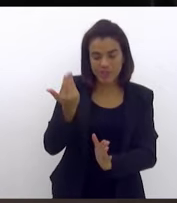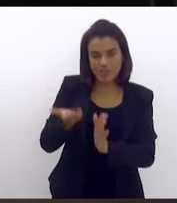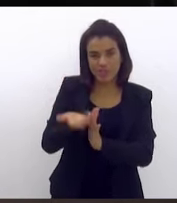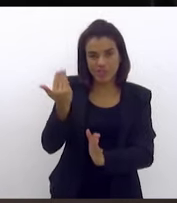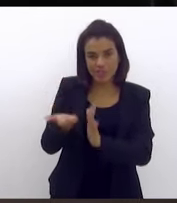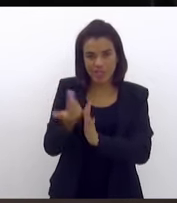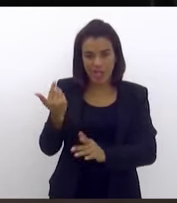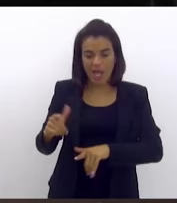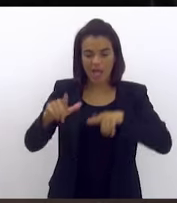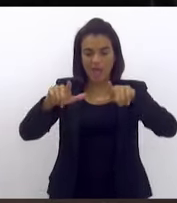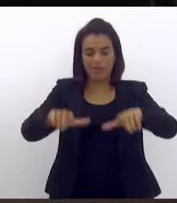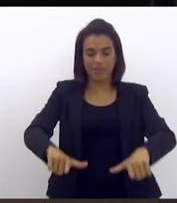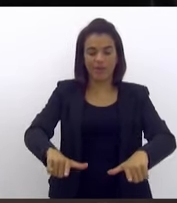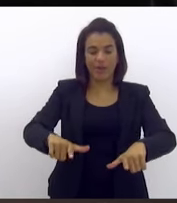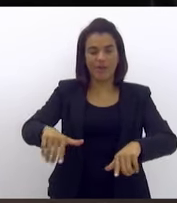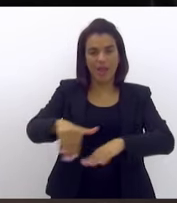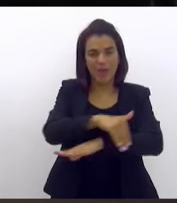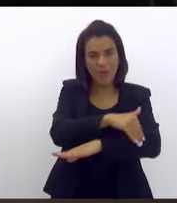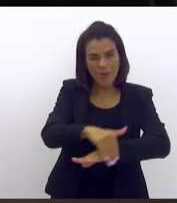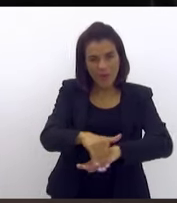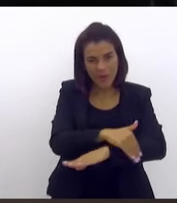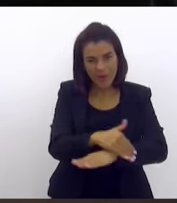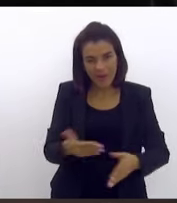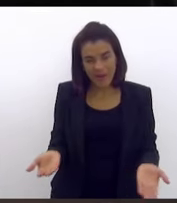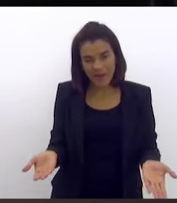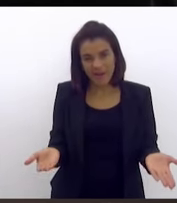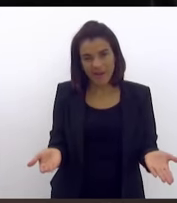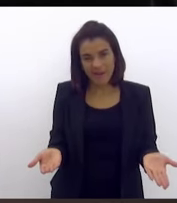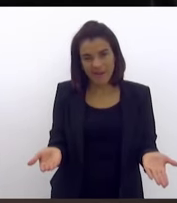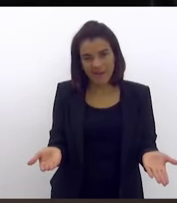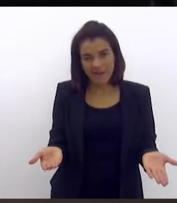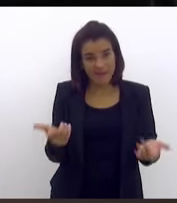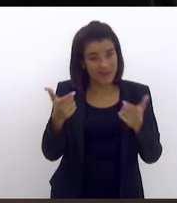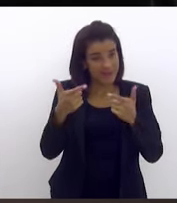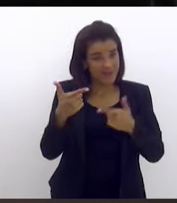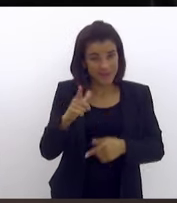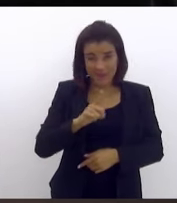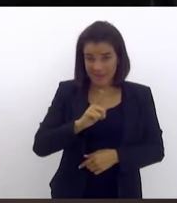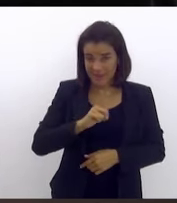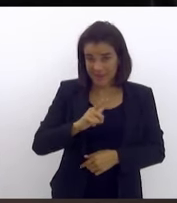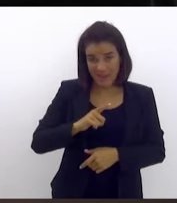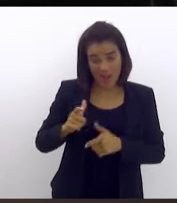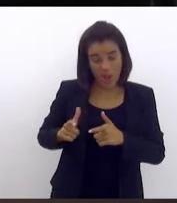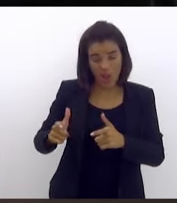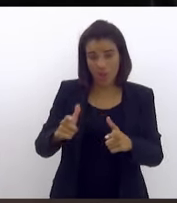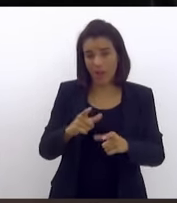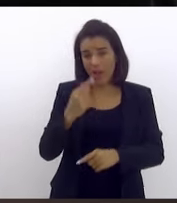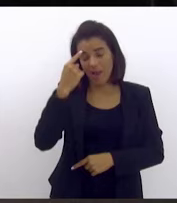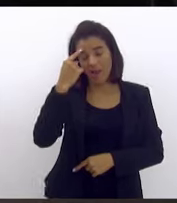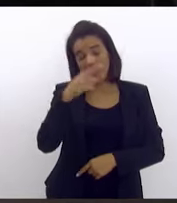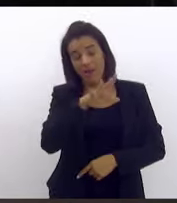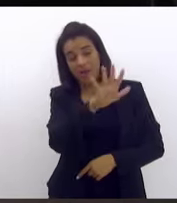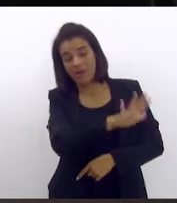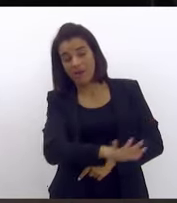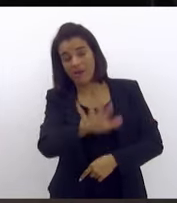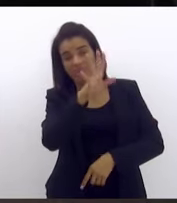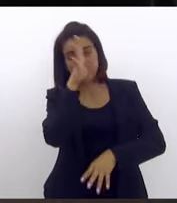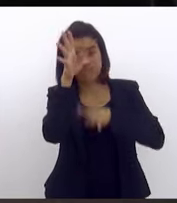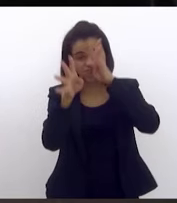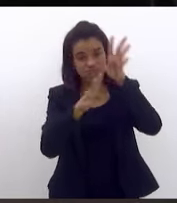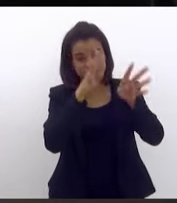e botar na calçada. E o pior, Luiz Paulo, tem lugares que não tem hidrômetro, então eles fazem por estimativa. E essa estimativa é sempre a